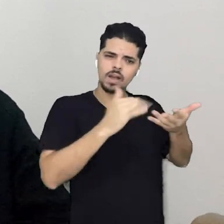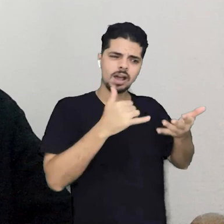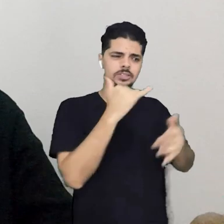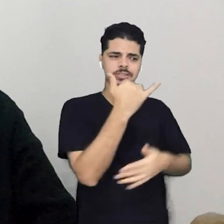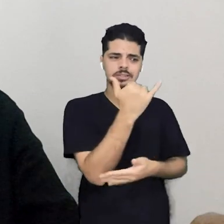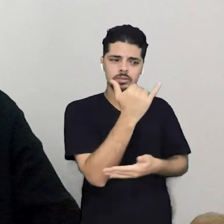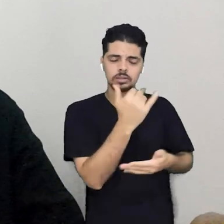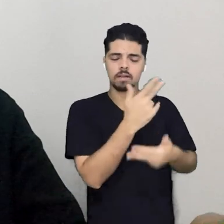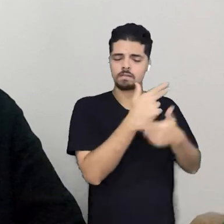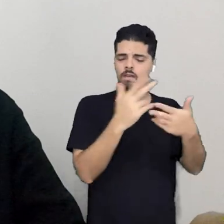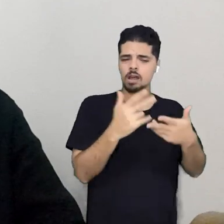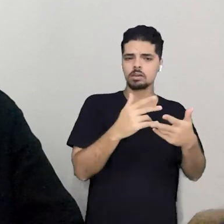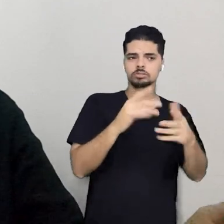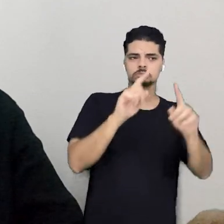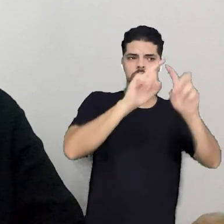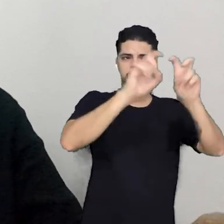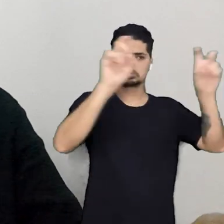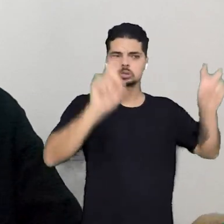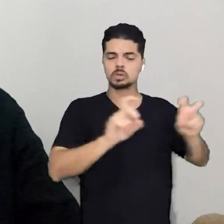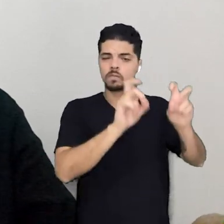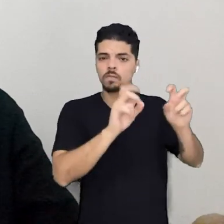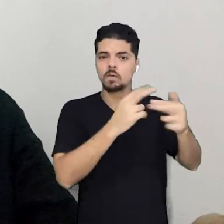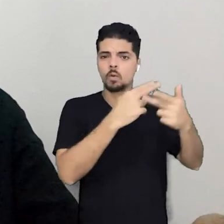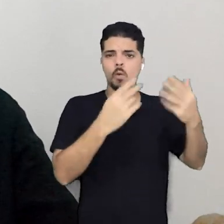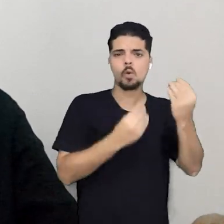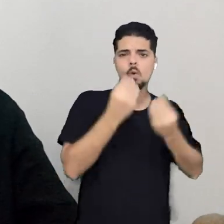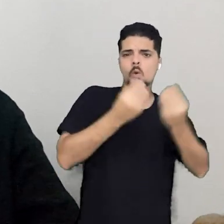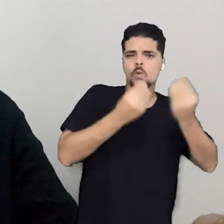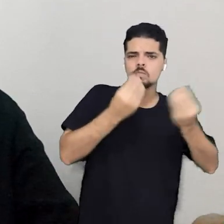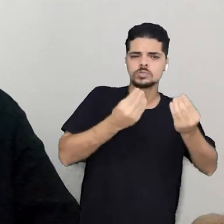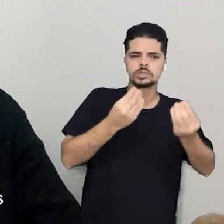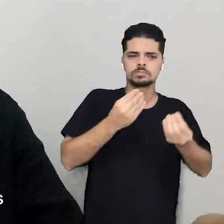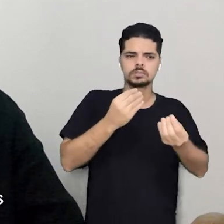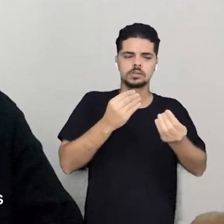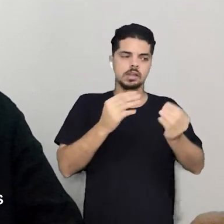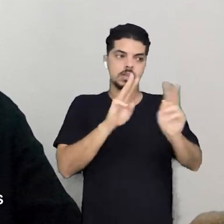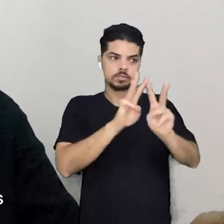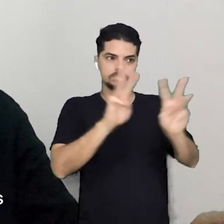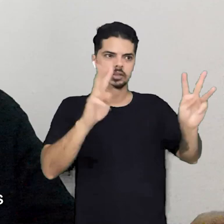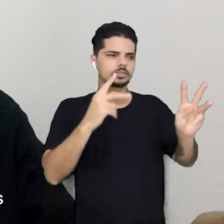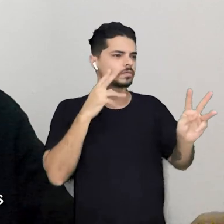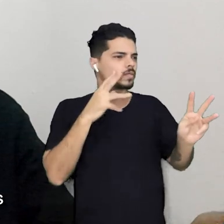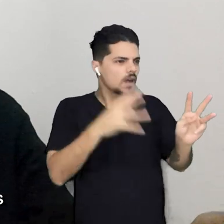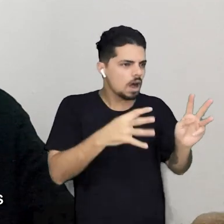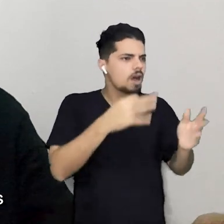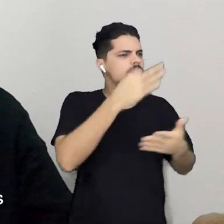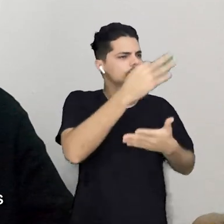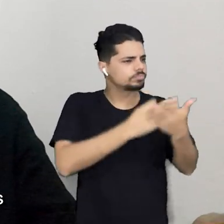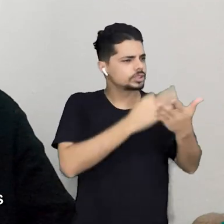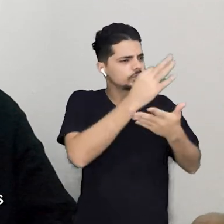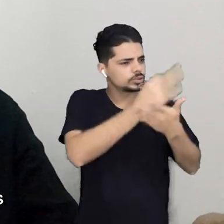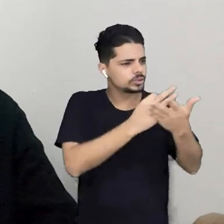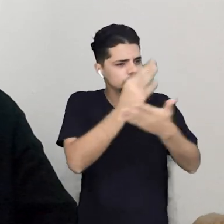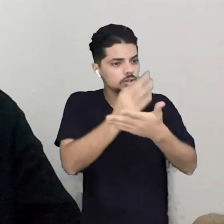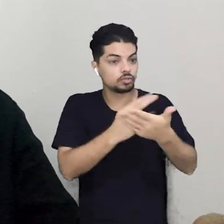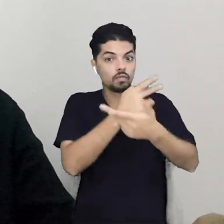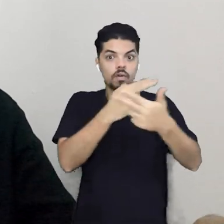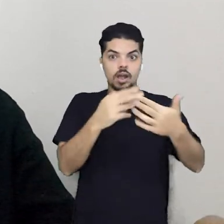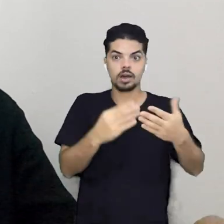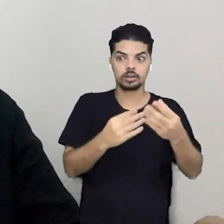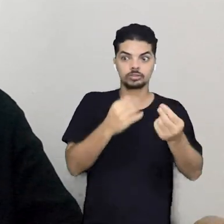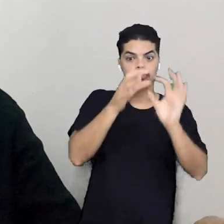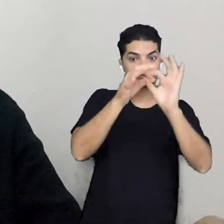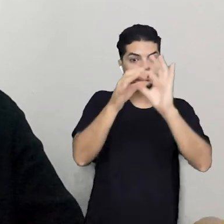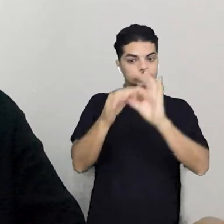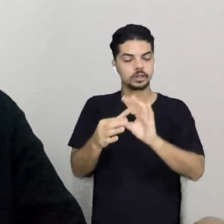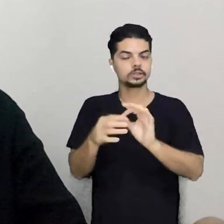jornalísticos desse contexto, que estão disponíveis na hemeroteca digital, e observar quais temas e discussões estavam em voga